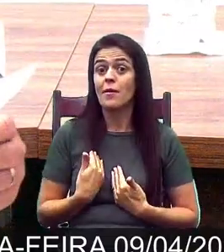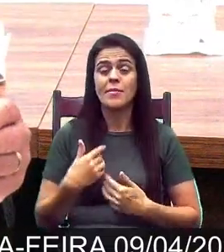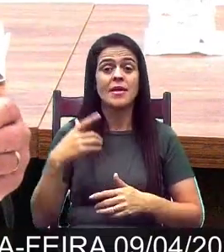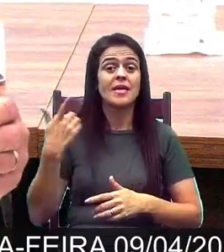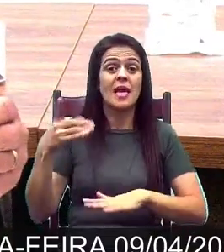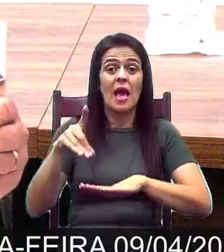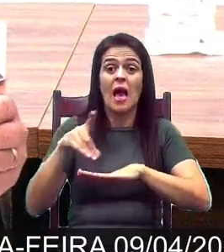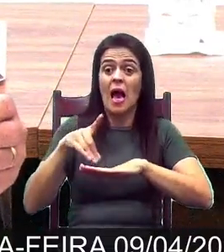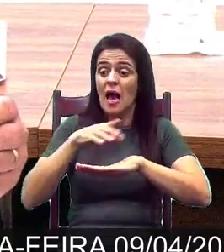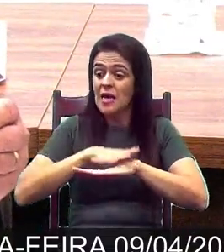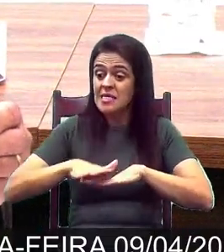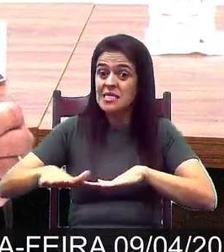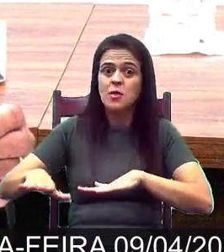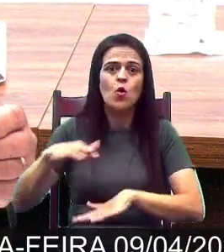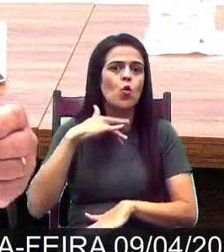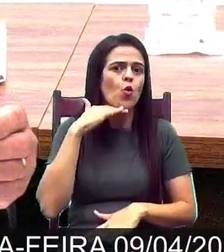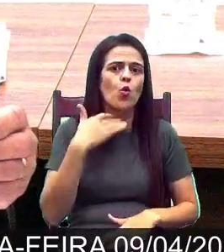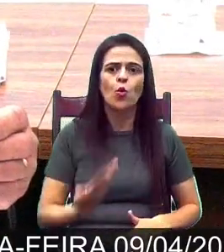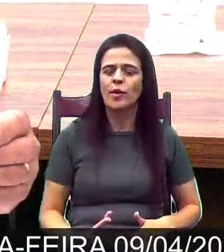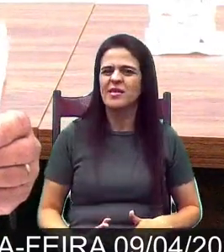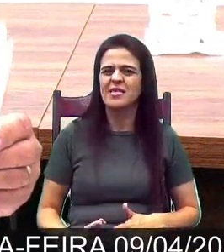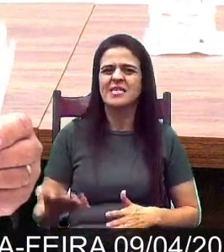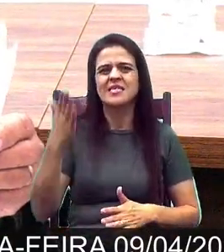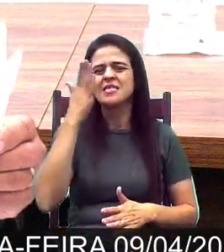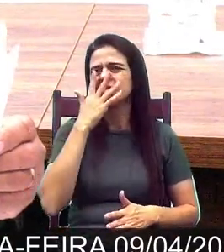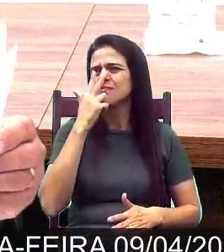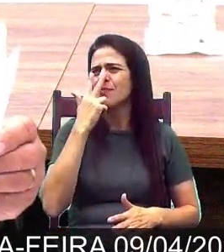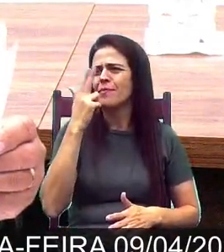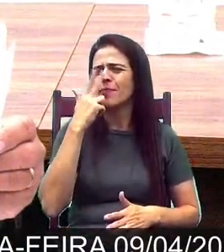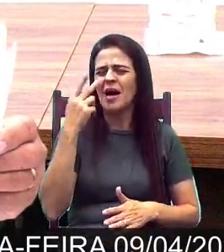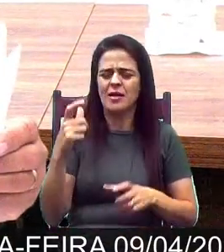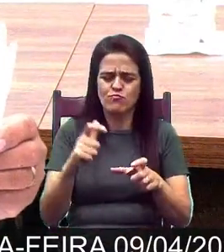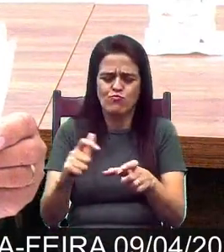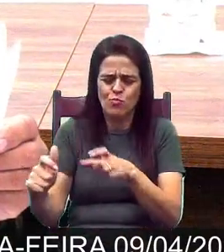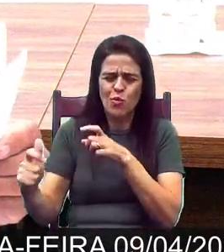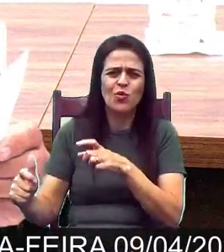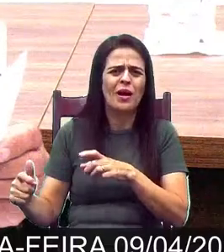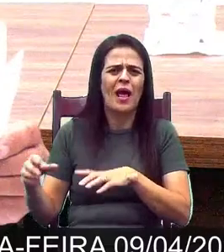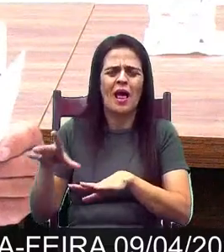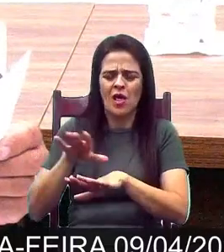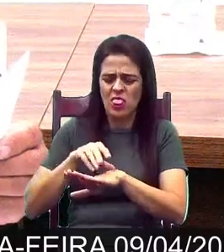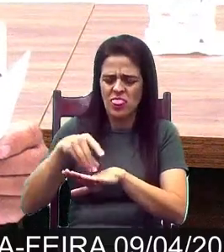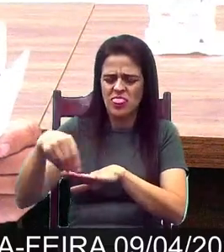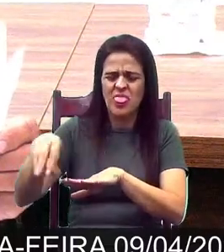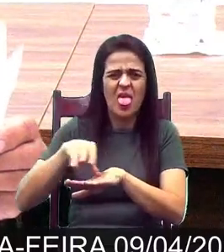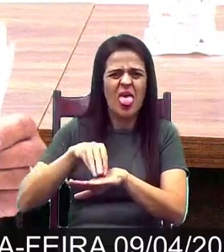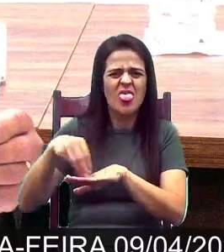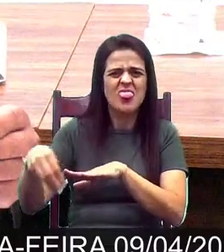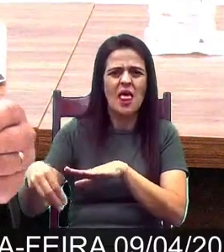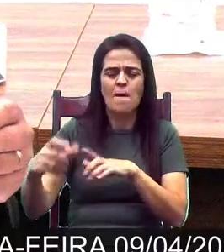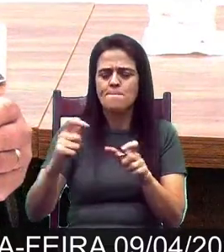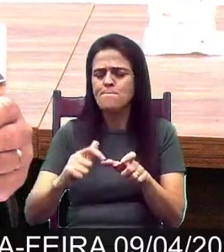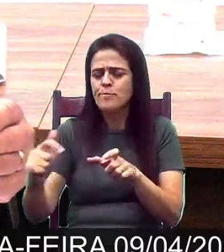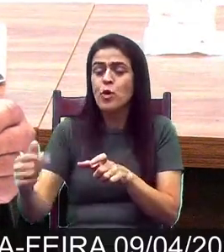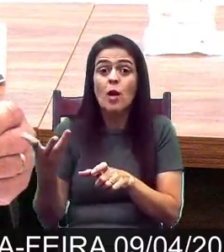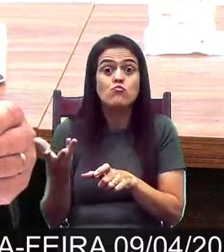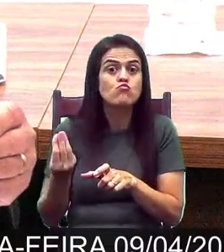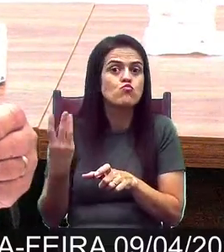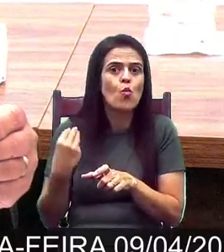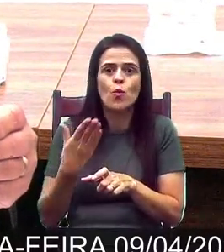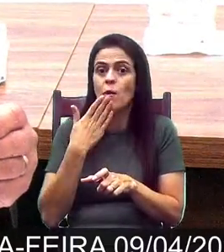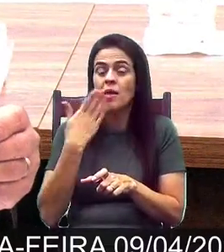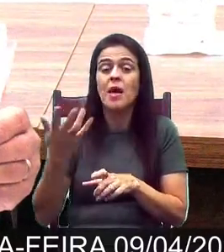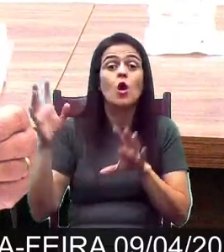o asfalto encontra-se desgastado e em péssimas condições, repleto de buracos e com